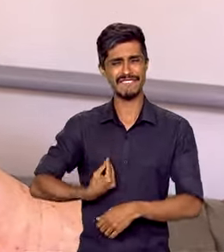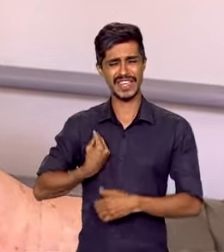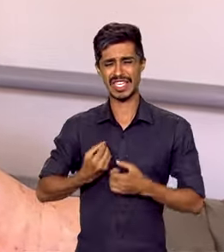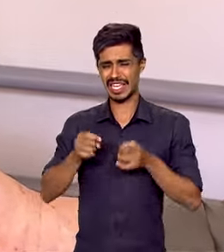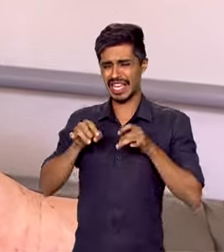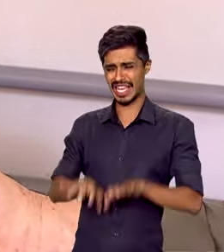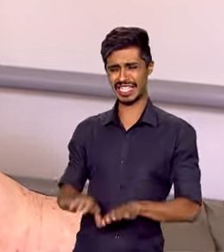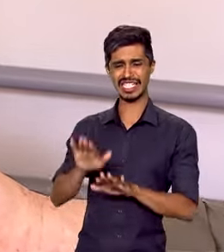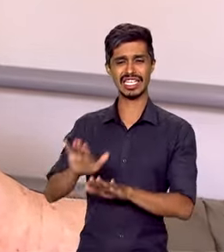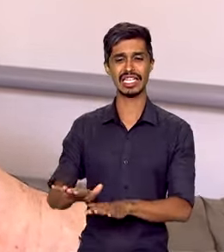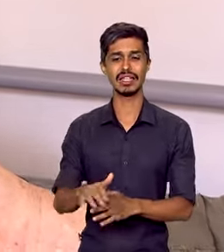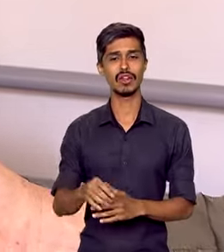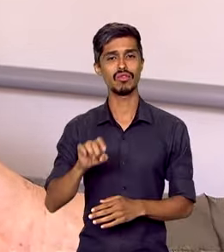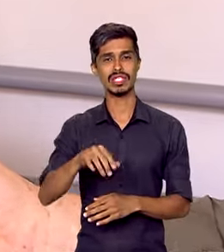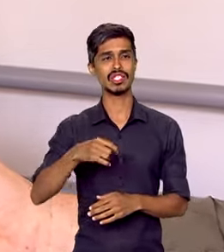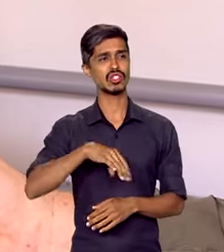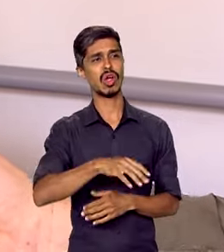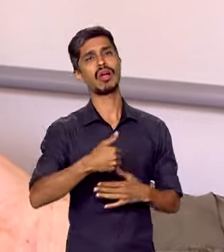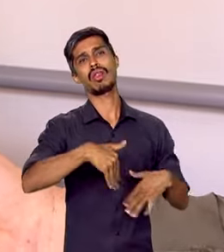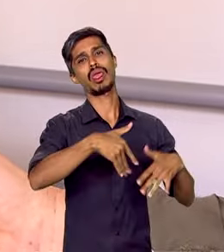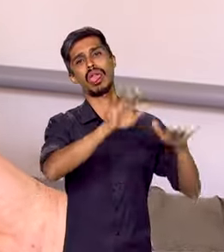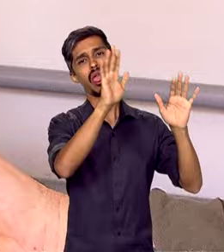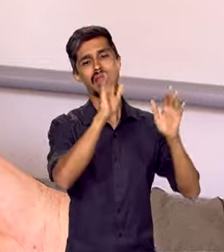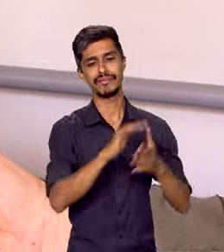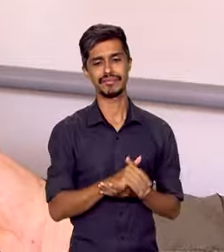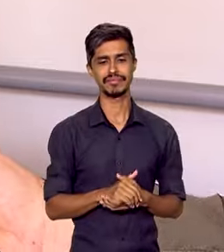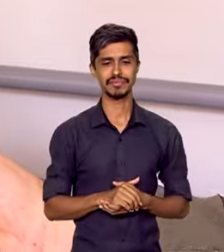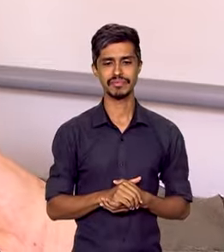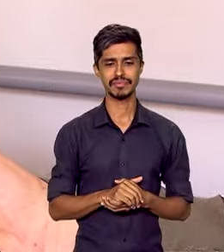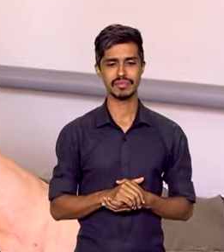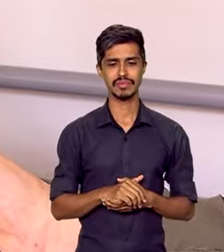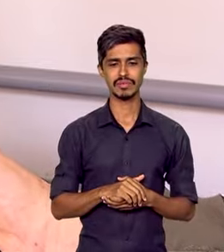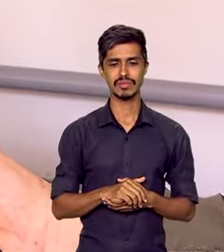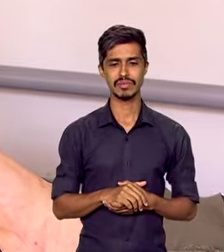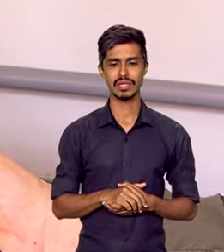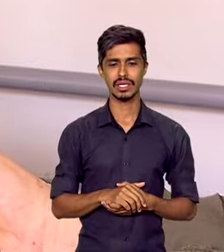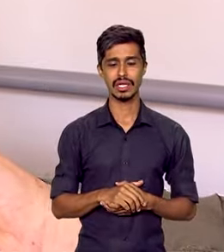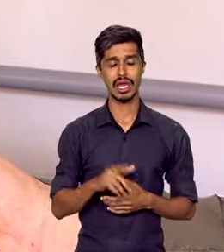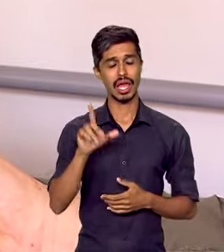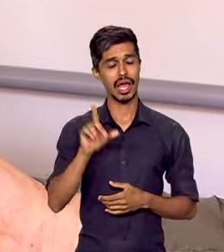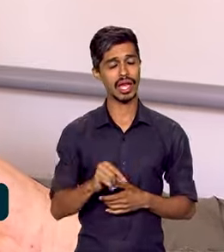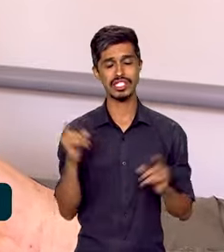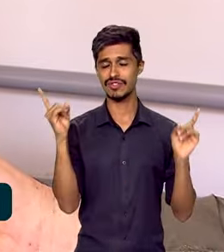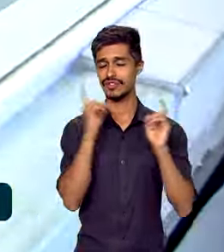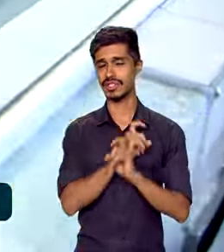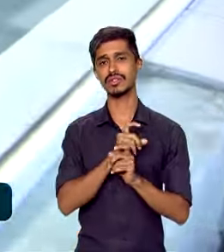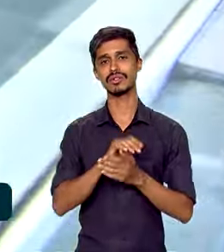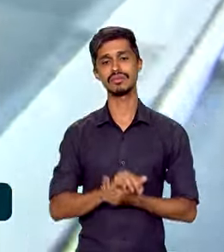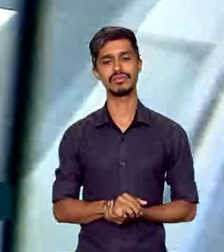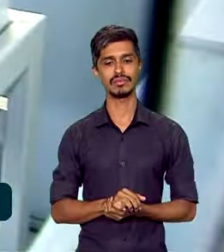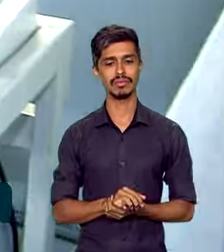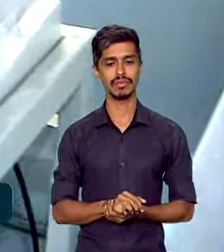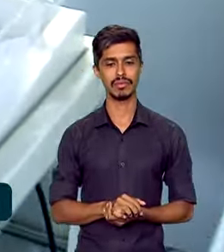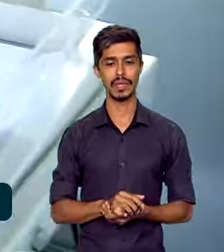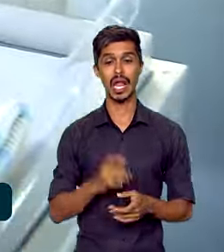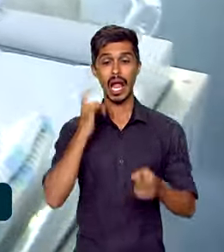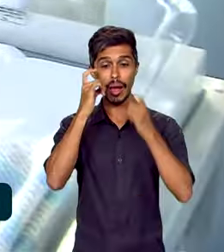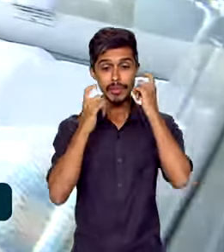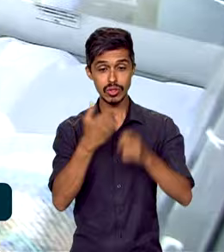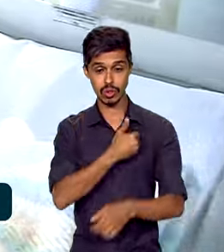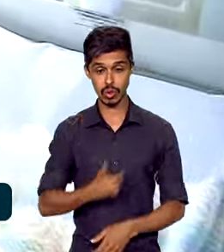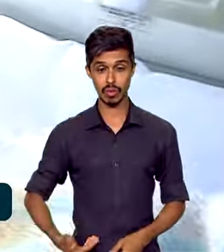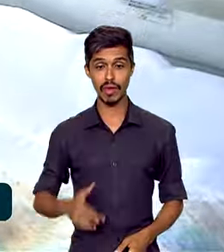vagando né você não vai em si é é muito difícil a preocupação do